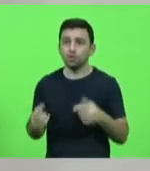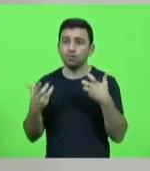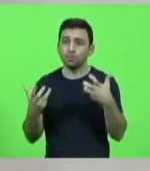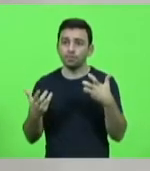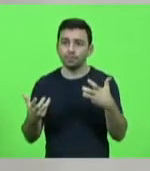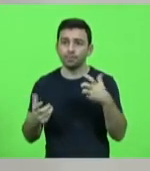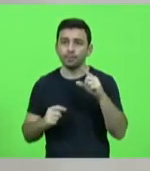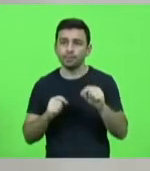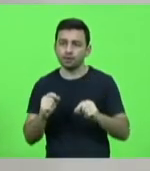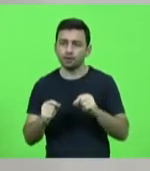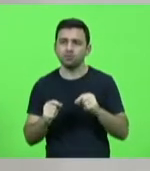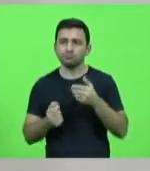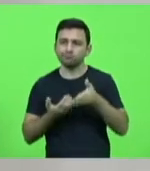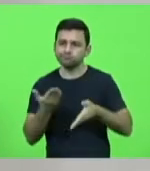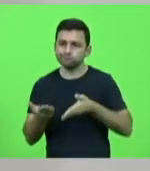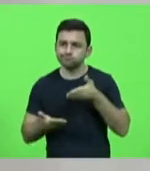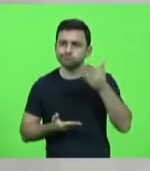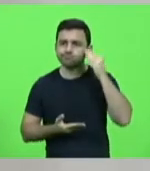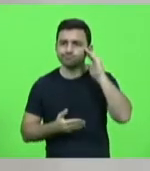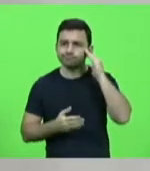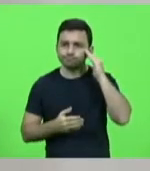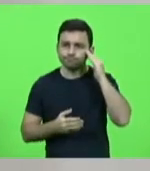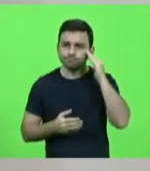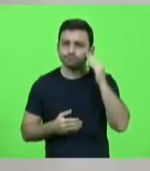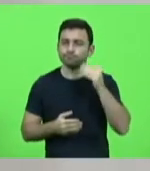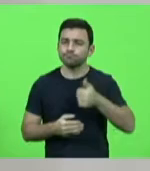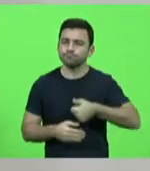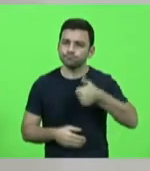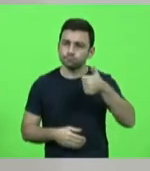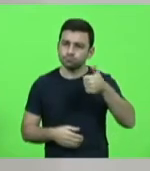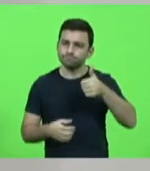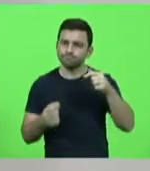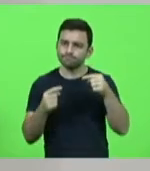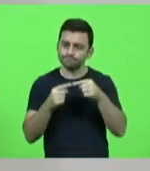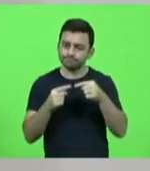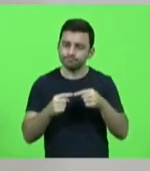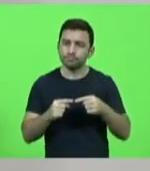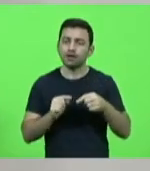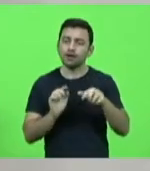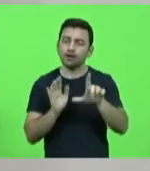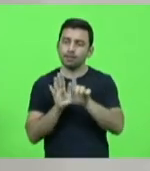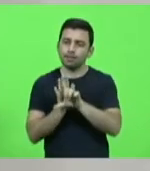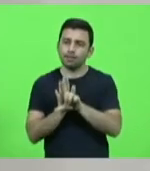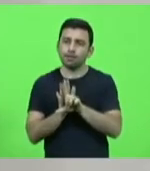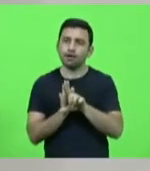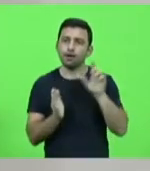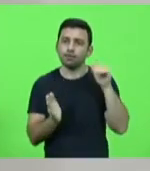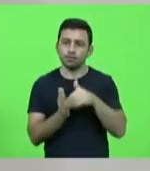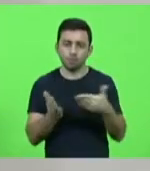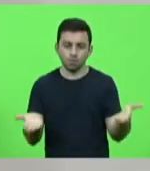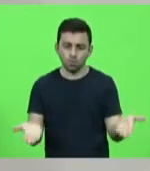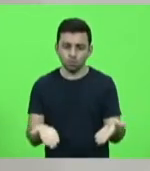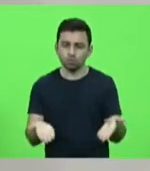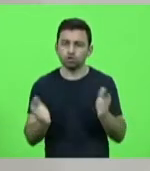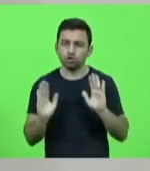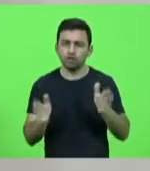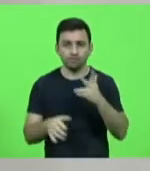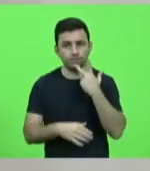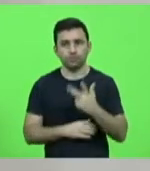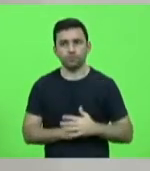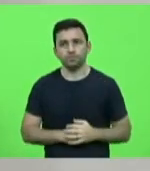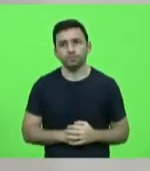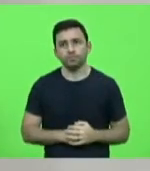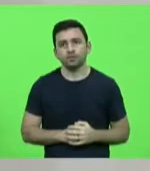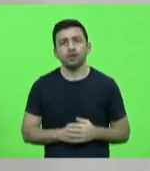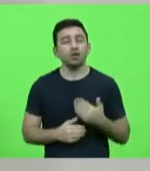uma tratativa, um entendimento dentro daquilo que a lei até agora estabeleceu. Então, eu